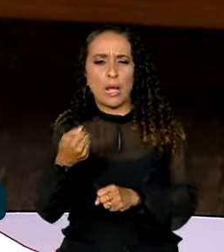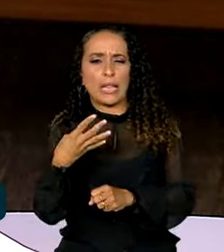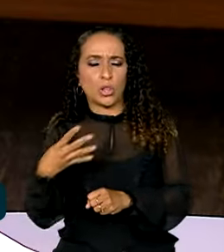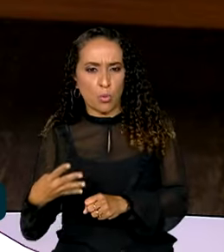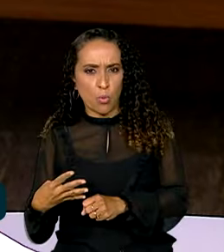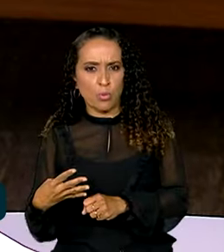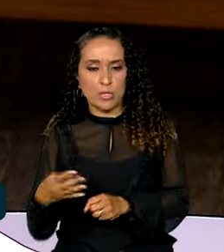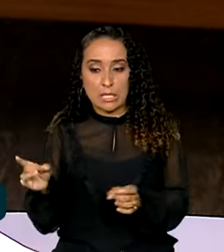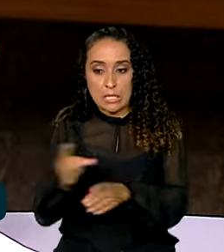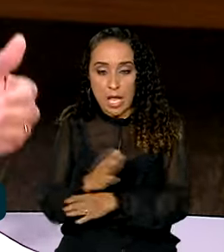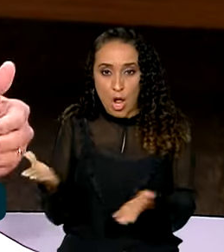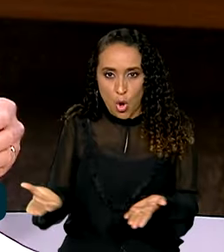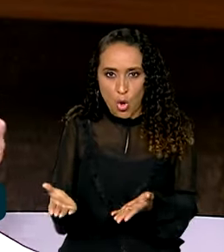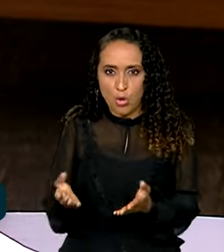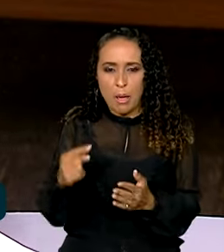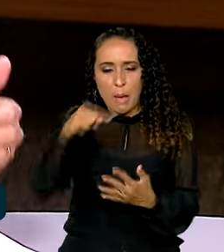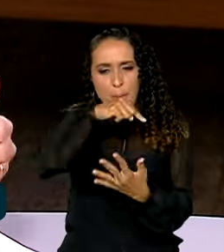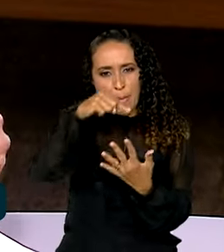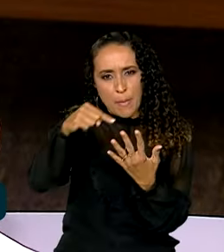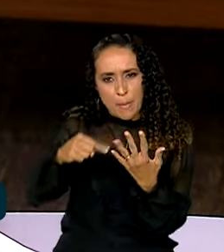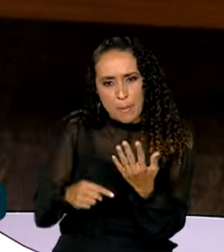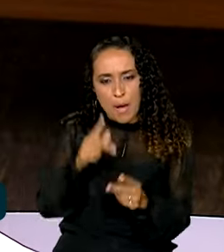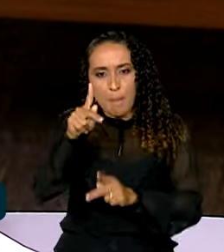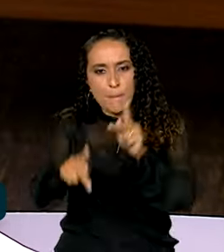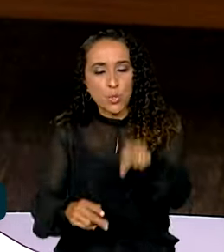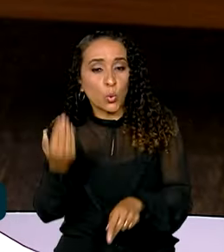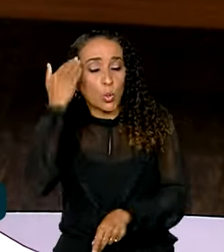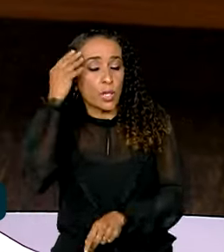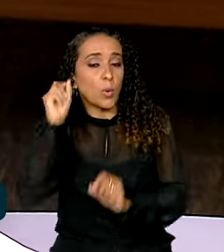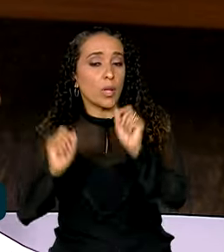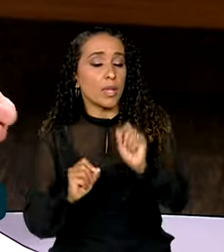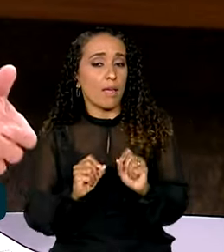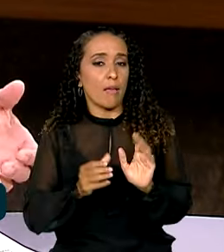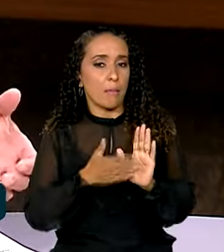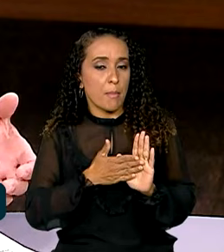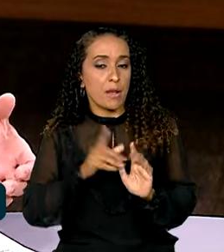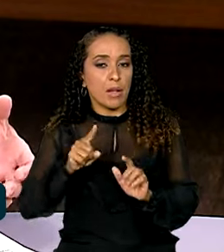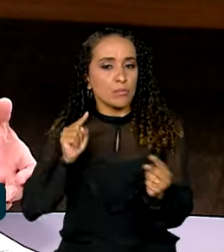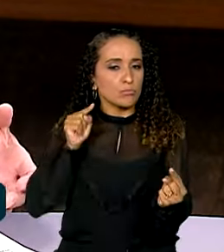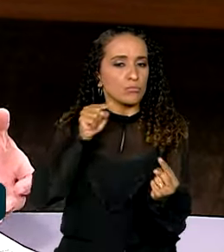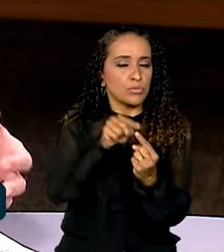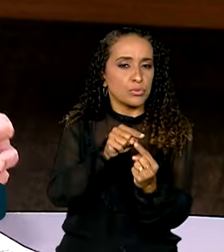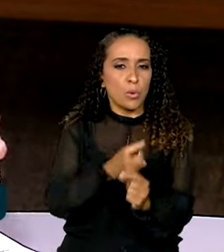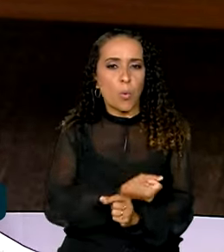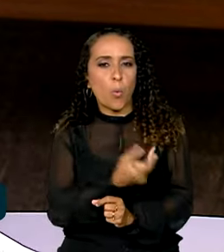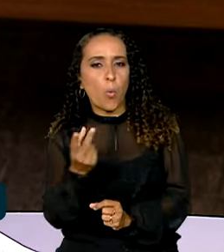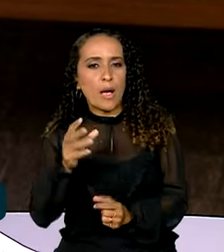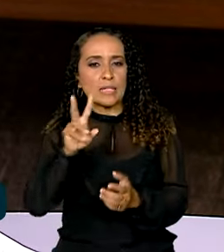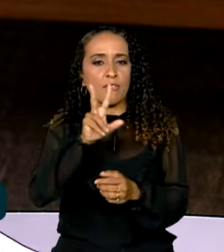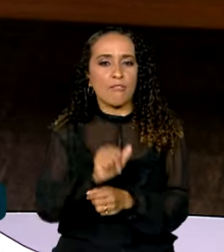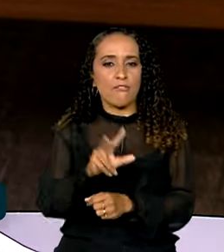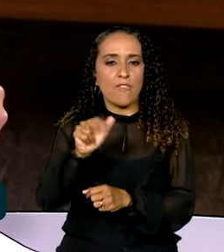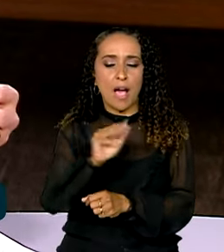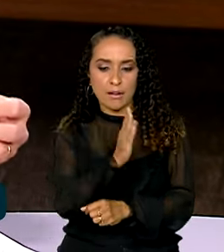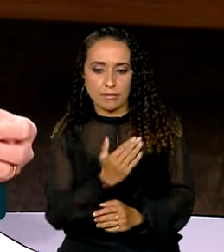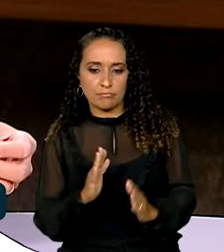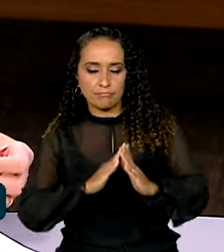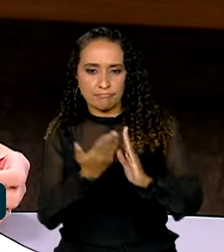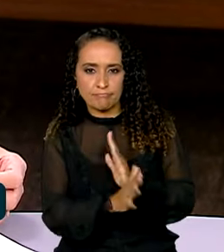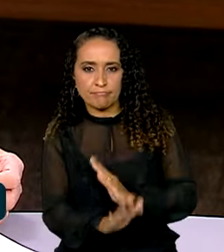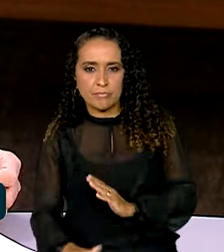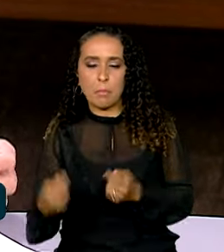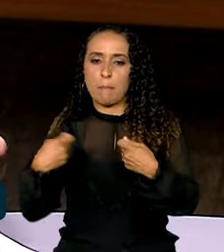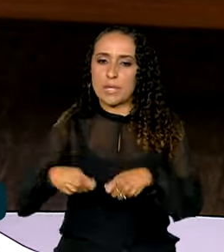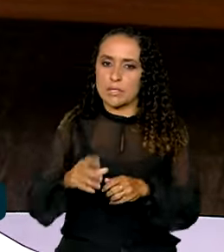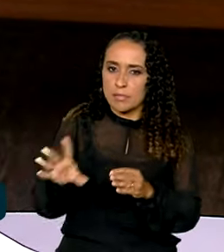portanto se encerra agora, com todas as metas, para a população entender o que é o plano, a meta de quantas vagas de creche o Brasil